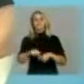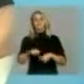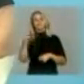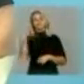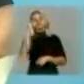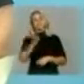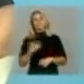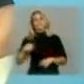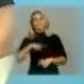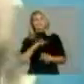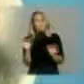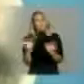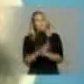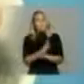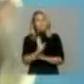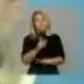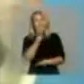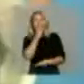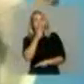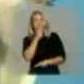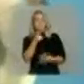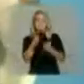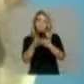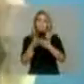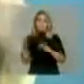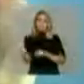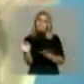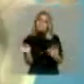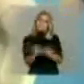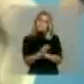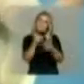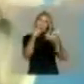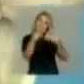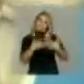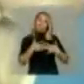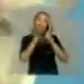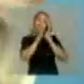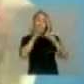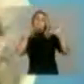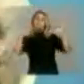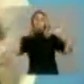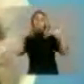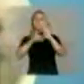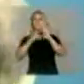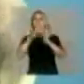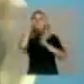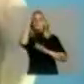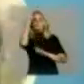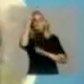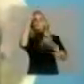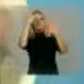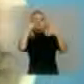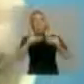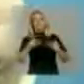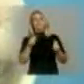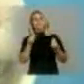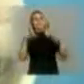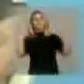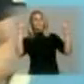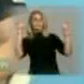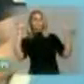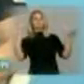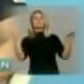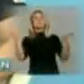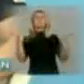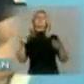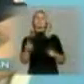dessa entrevista e eu gostaria de que você terminasse deixando uma mensagem para a população a respeito de toda essa causa,